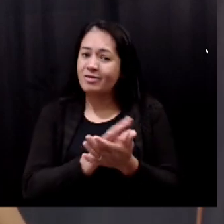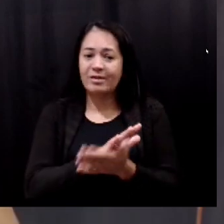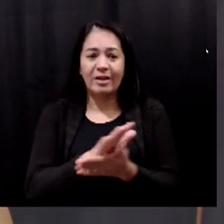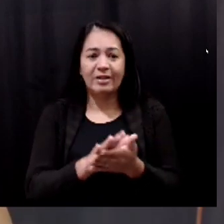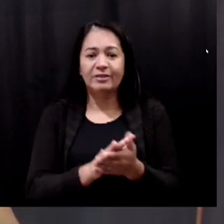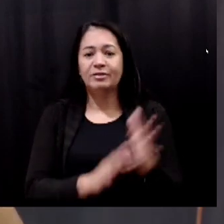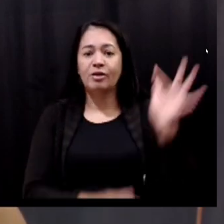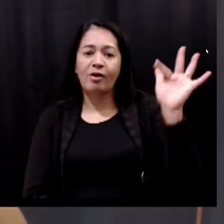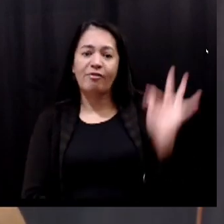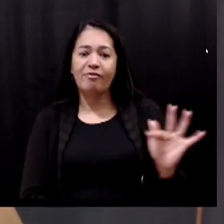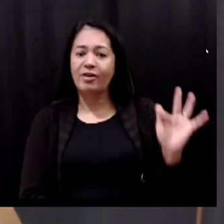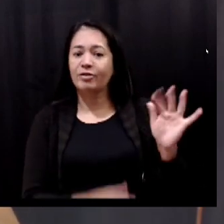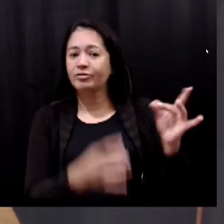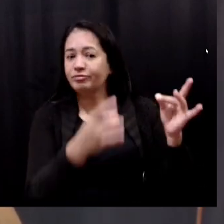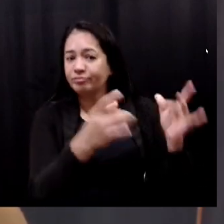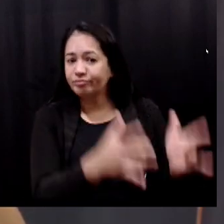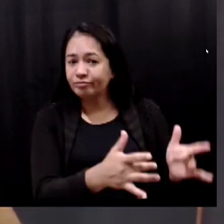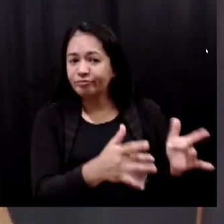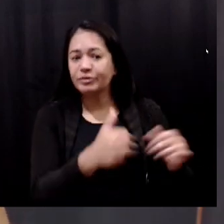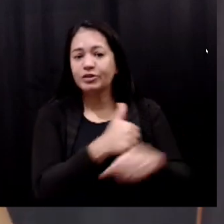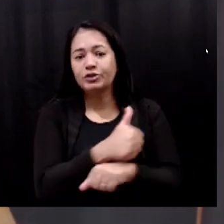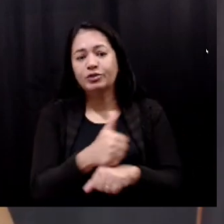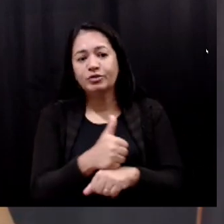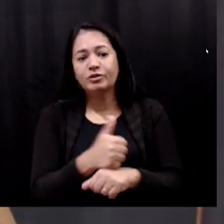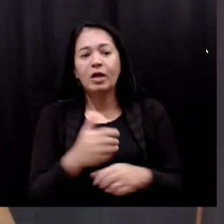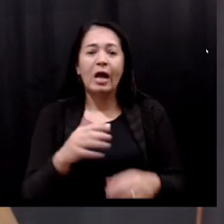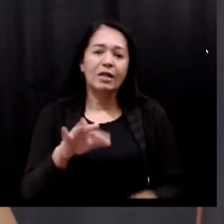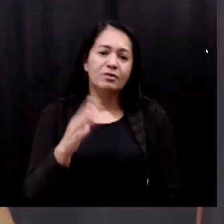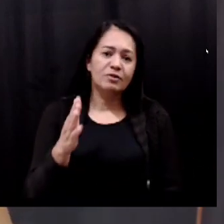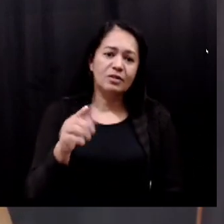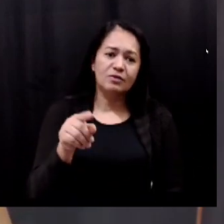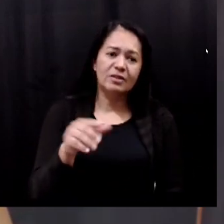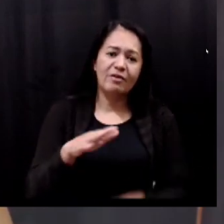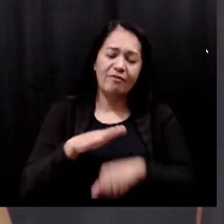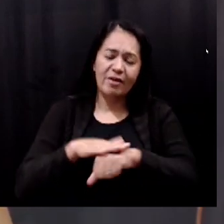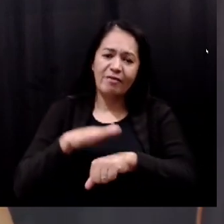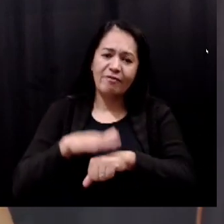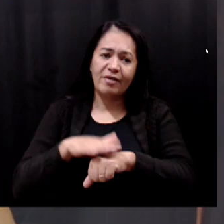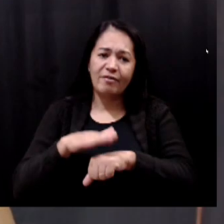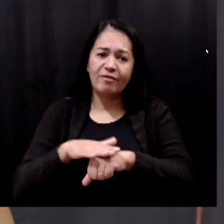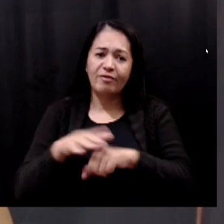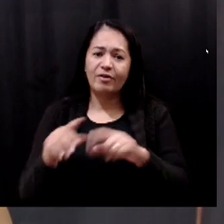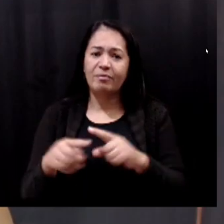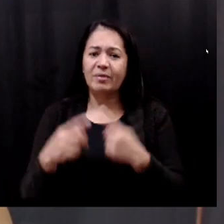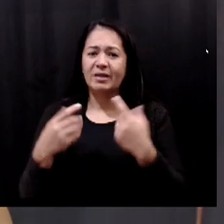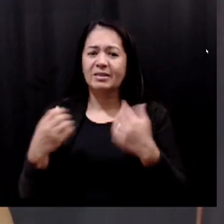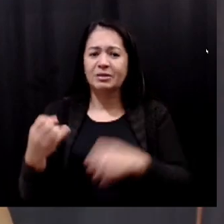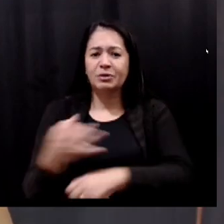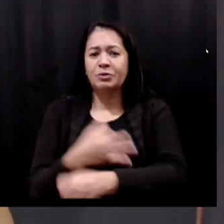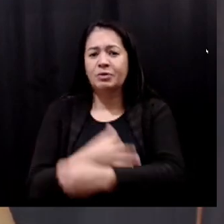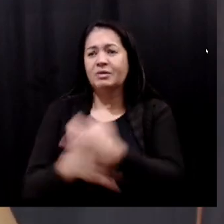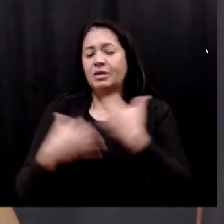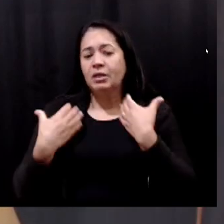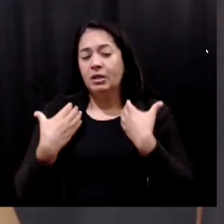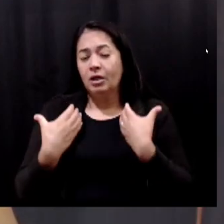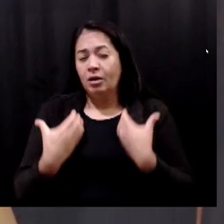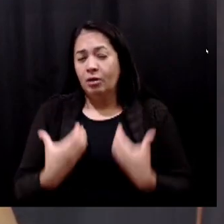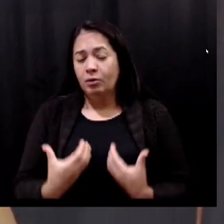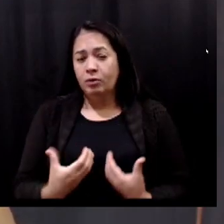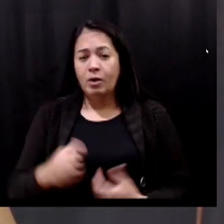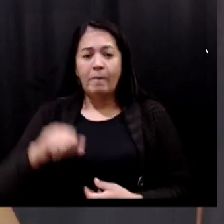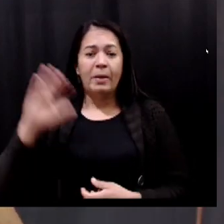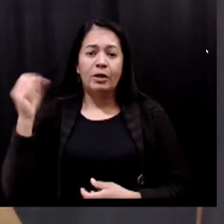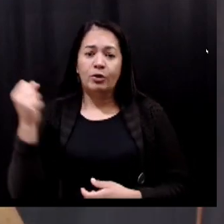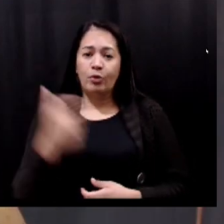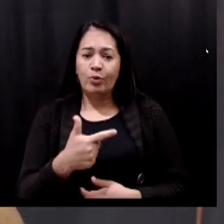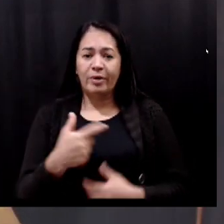se profissionalizar, ou às vezes você faz tudo isso, mas com uma carga emocional, um peso muito maior do que deveria. Você